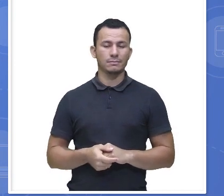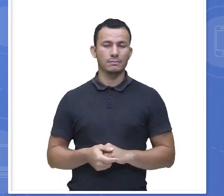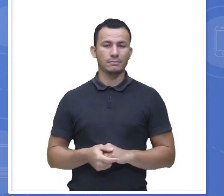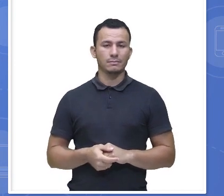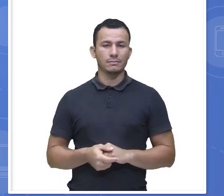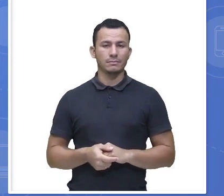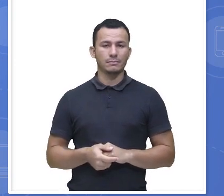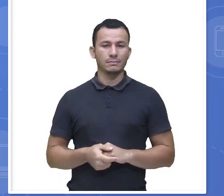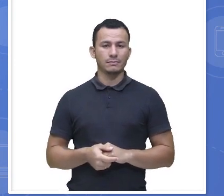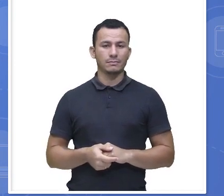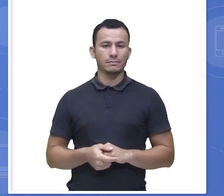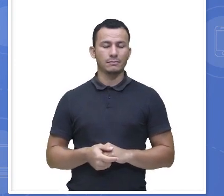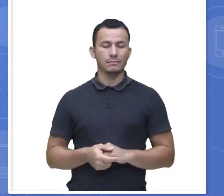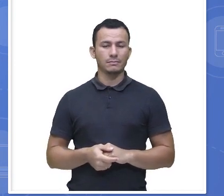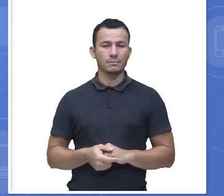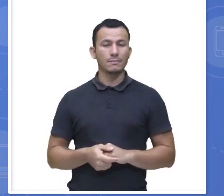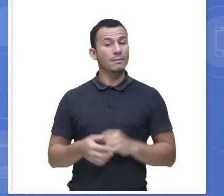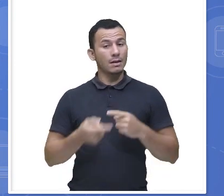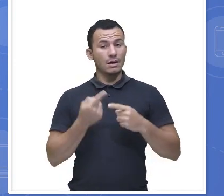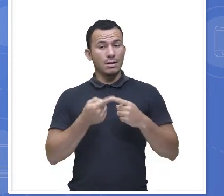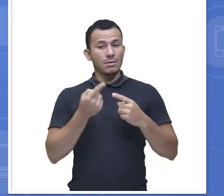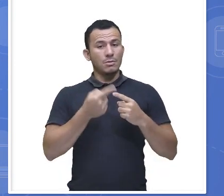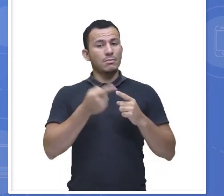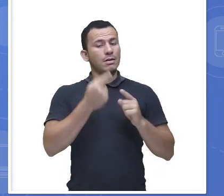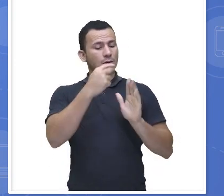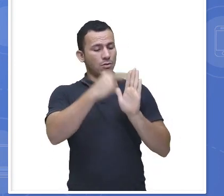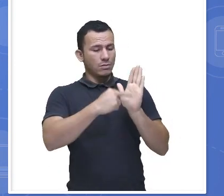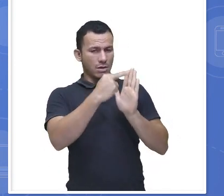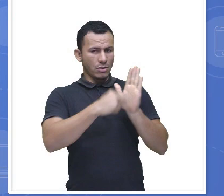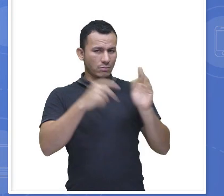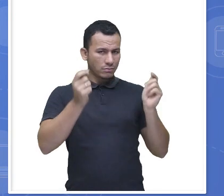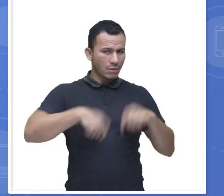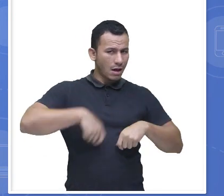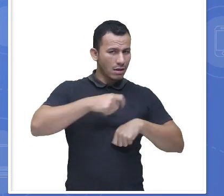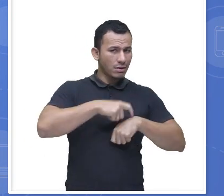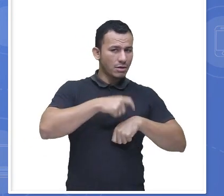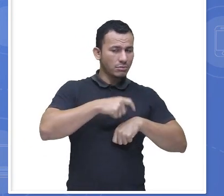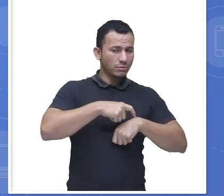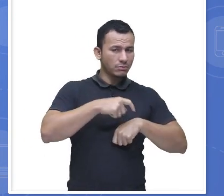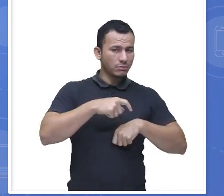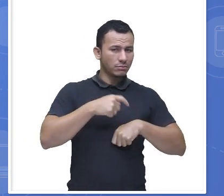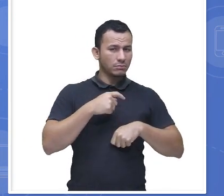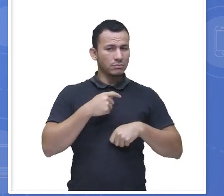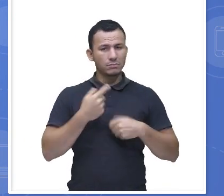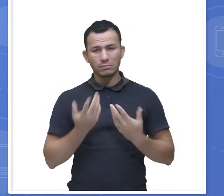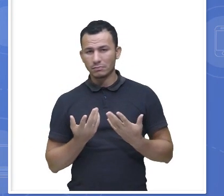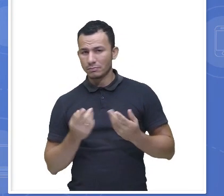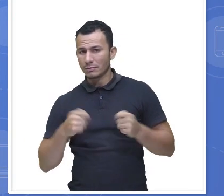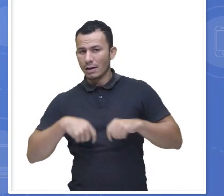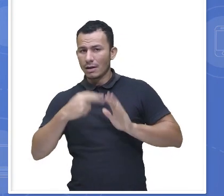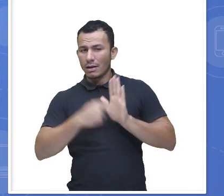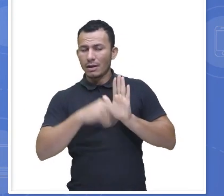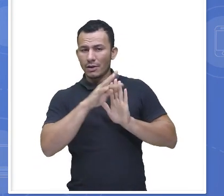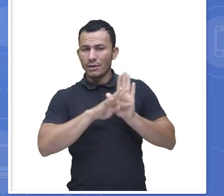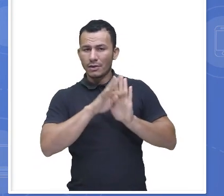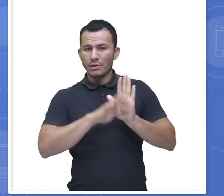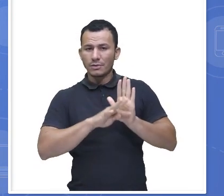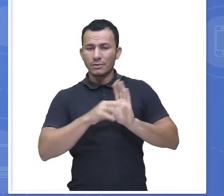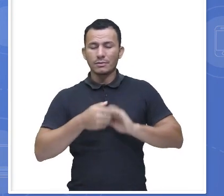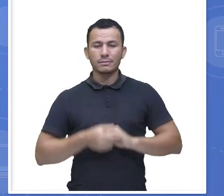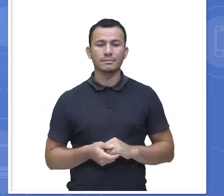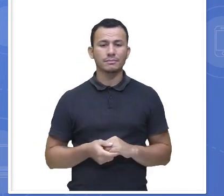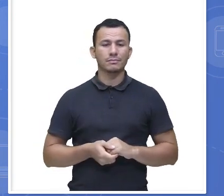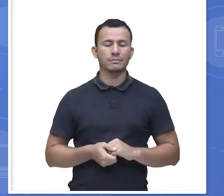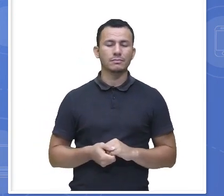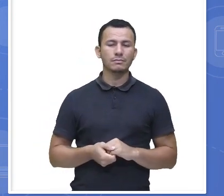primeiro nós deveríamos ler o texto, não é? Dá para ler o texto, diretora? Ou não? Ok. Era